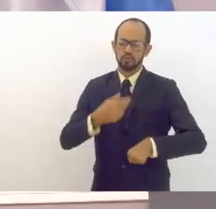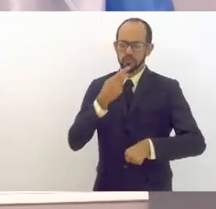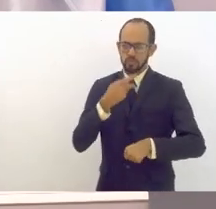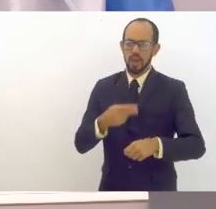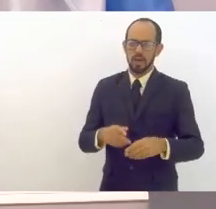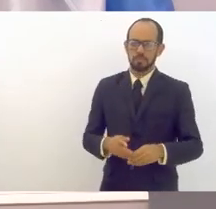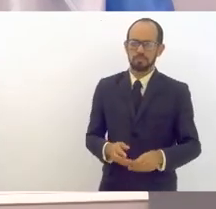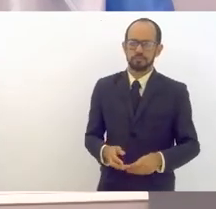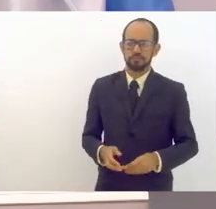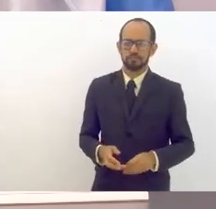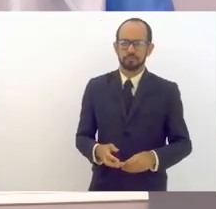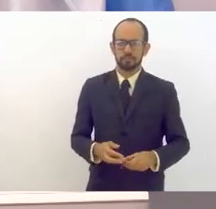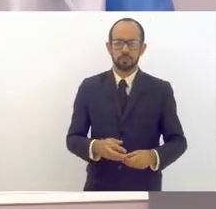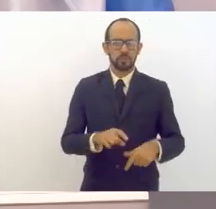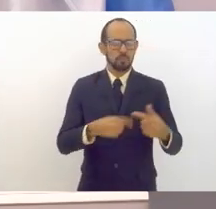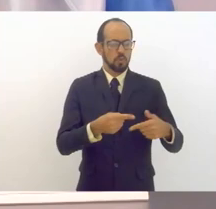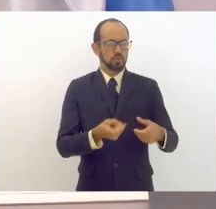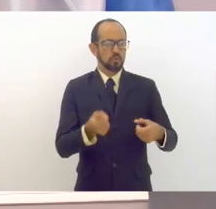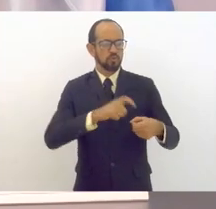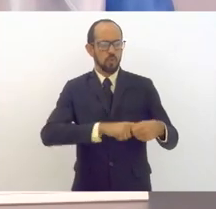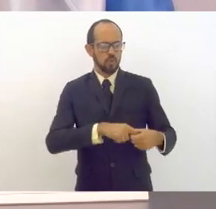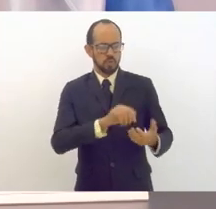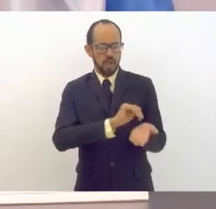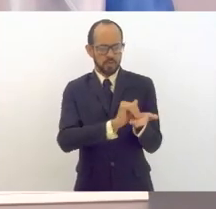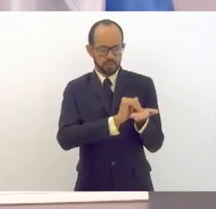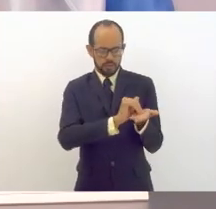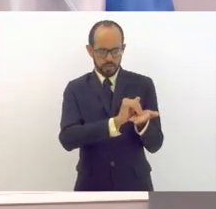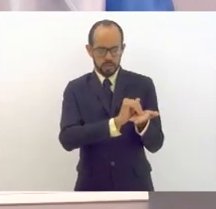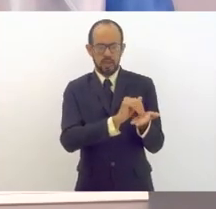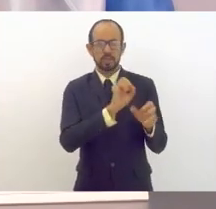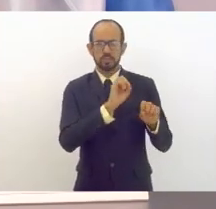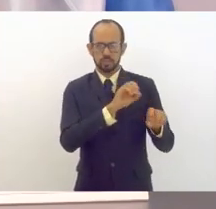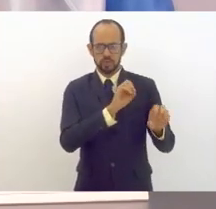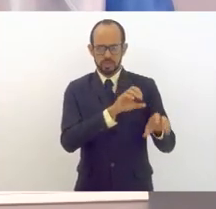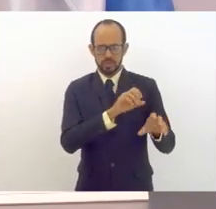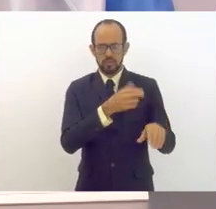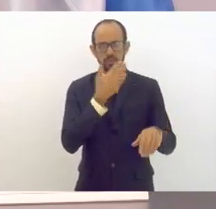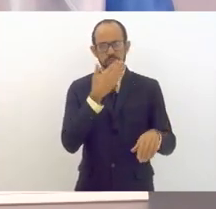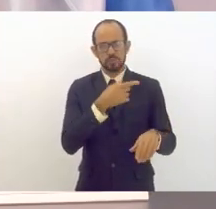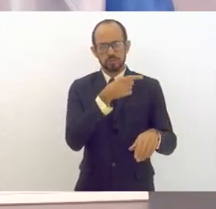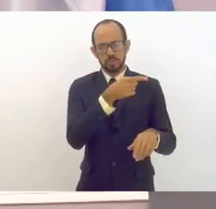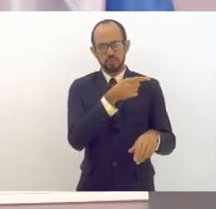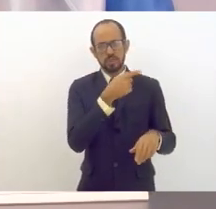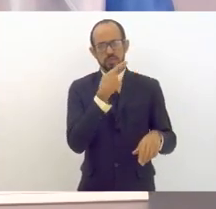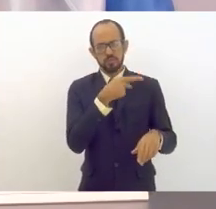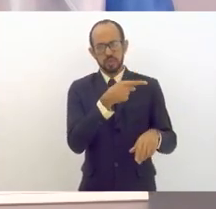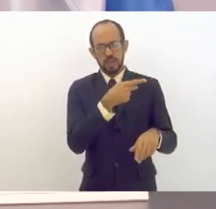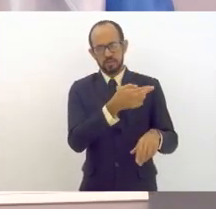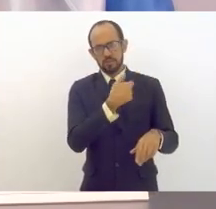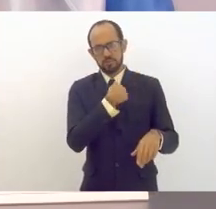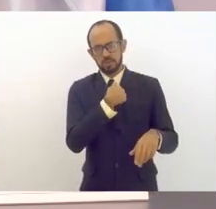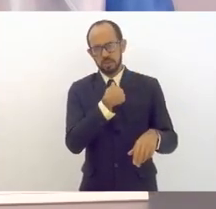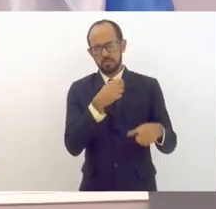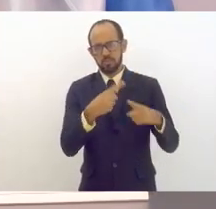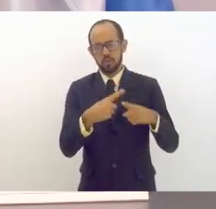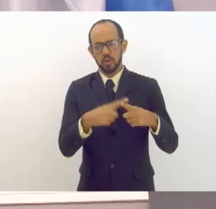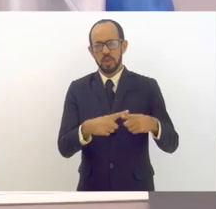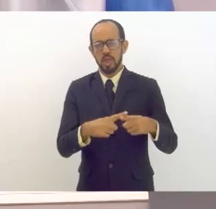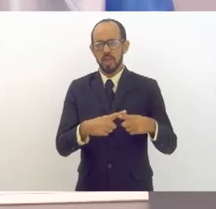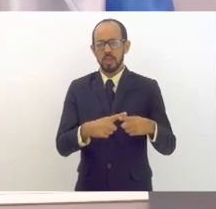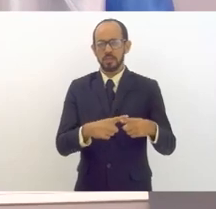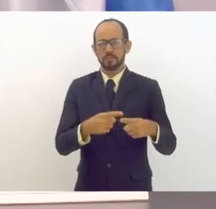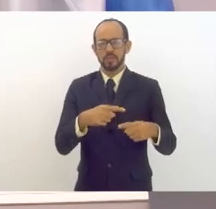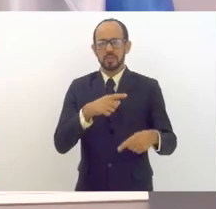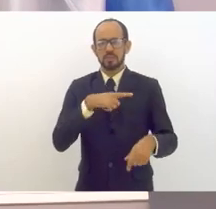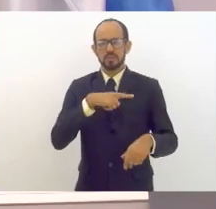voltar para a SEDUC, eu vou pedir para falarem sobre isso. A gente sabe que houve a convocação de uma parte, né,